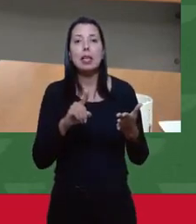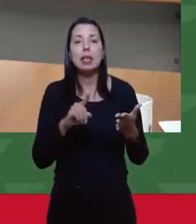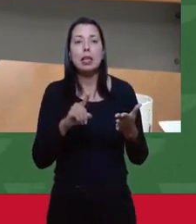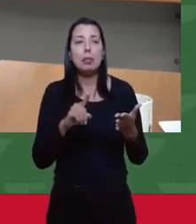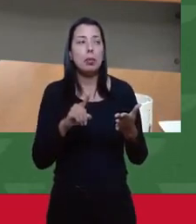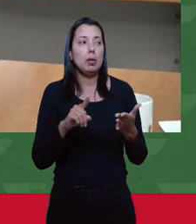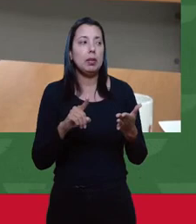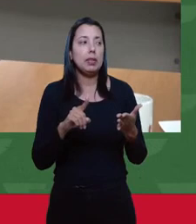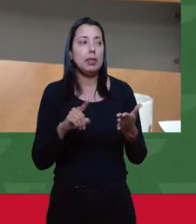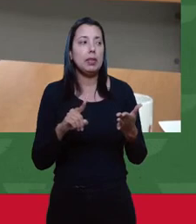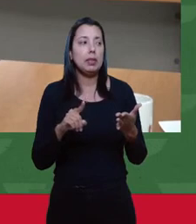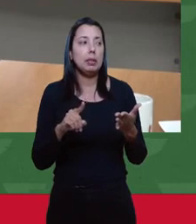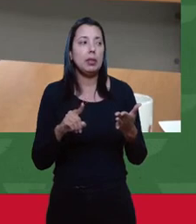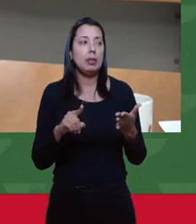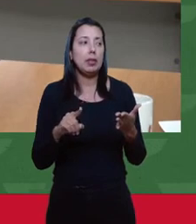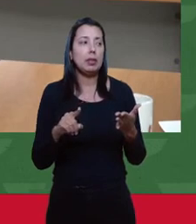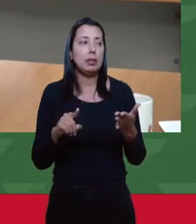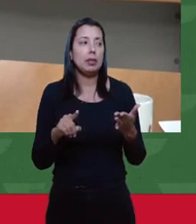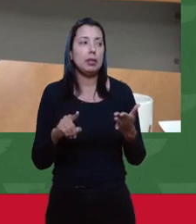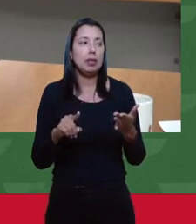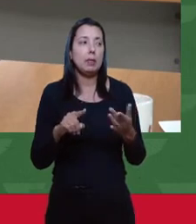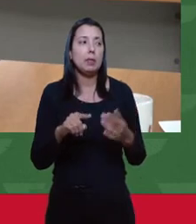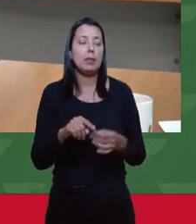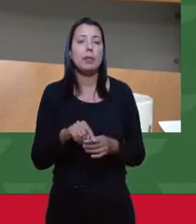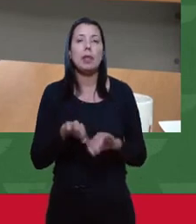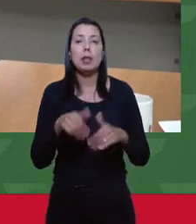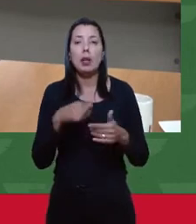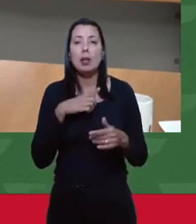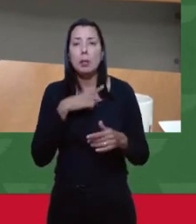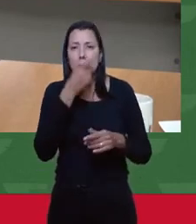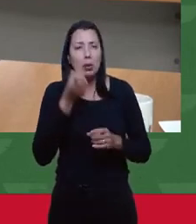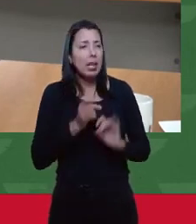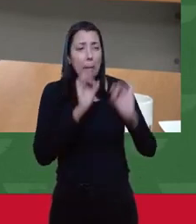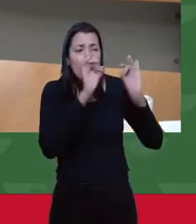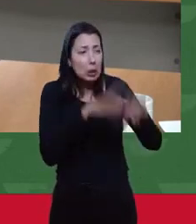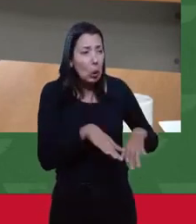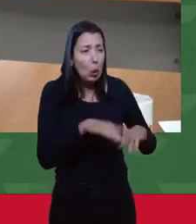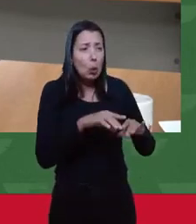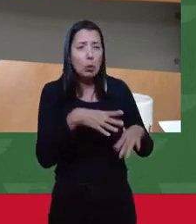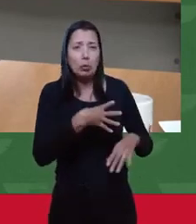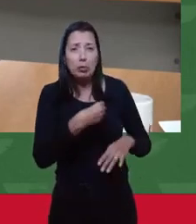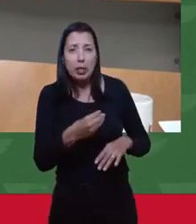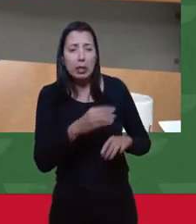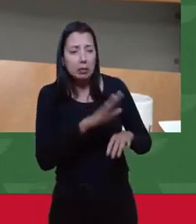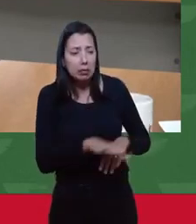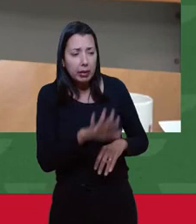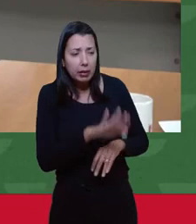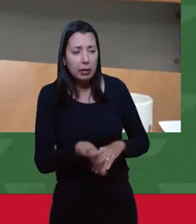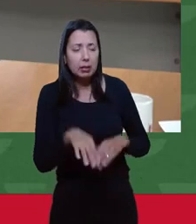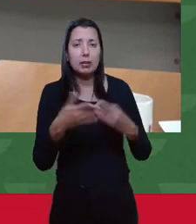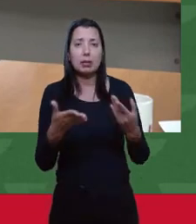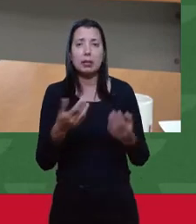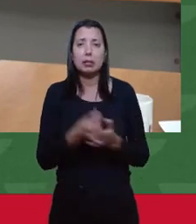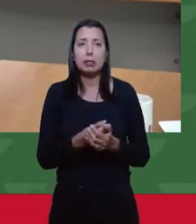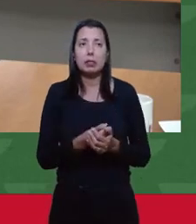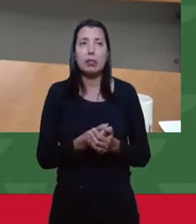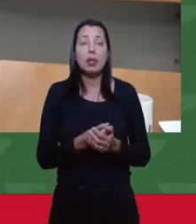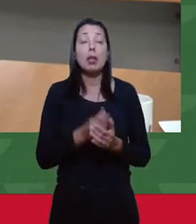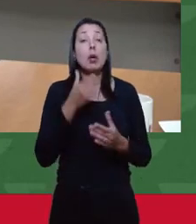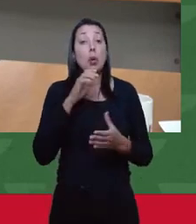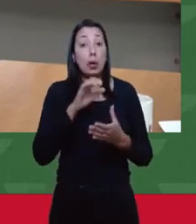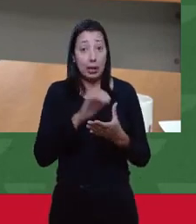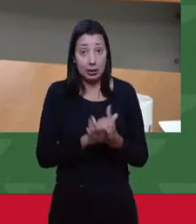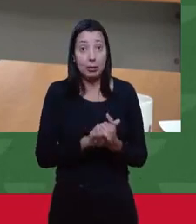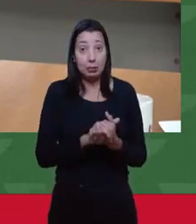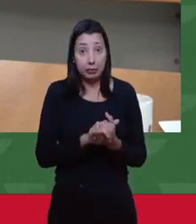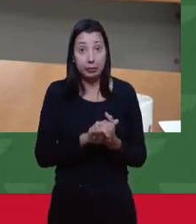hipocritamente fazem o discurso em defesa da família e dos valores e abandonam a criança. E um casal